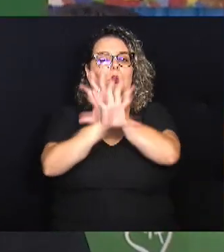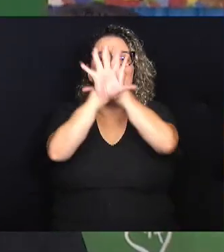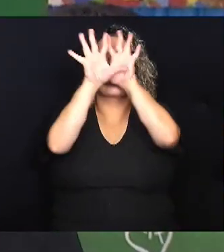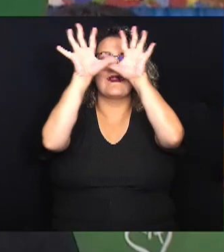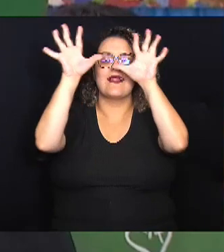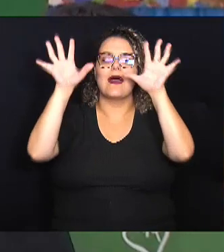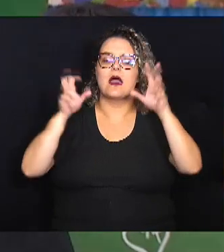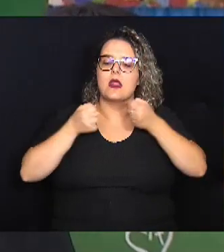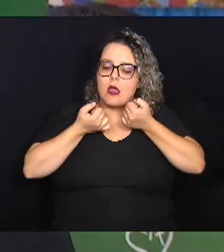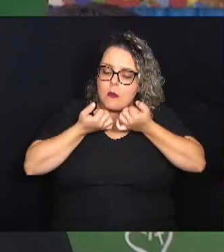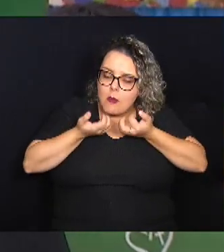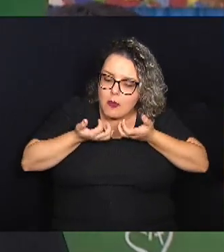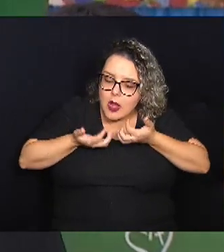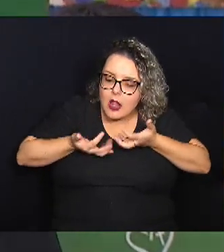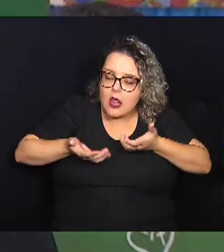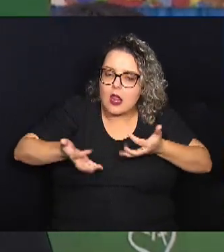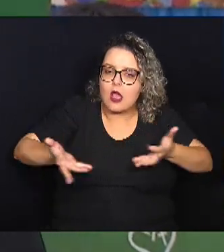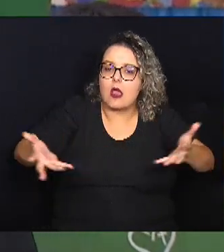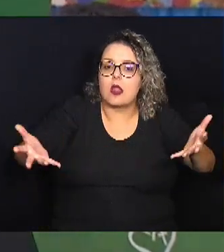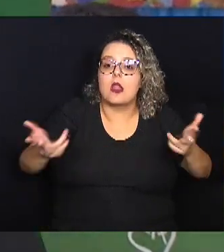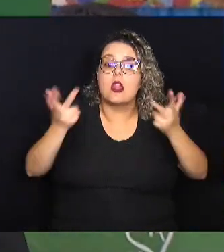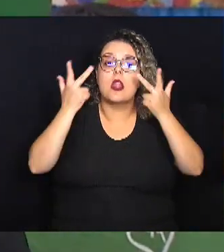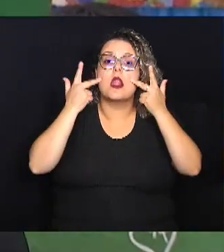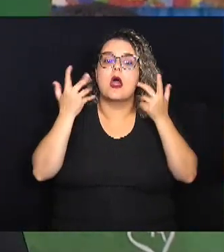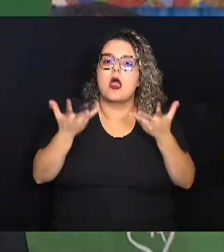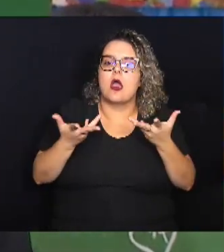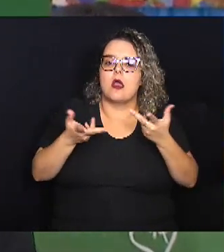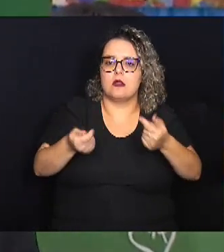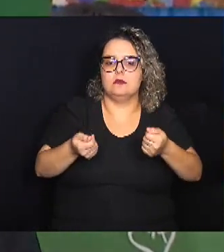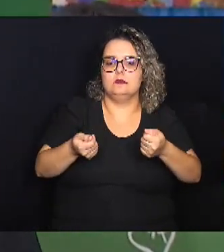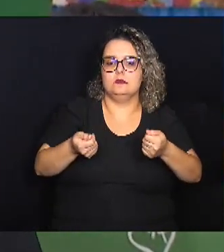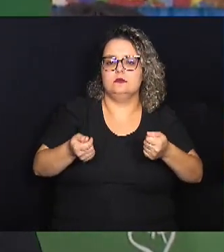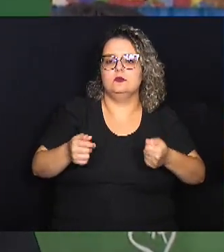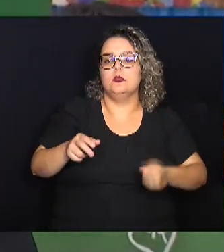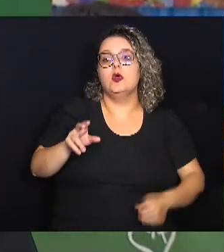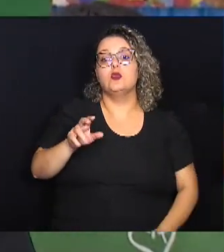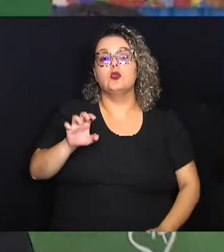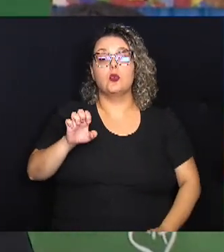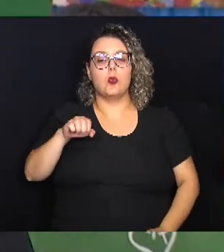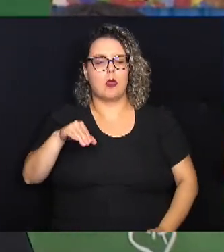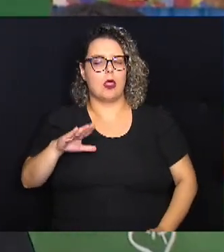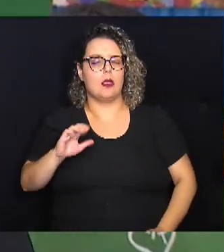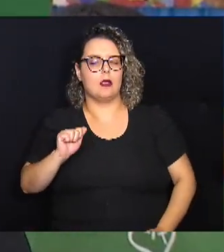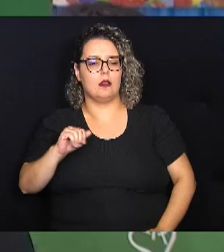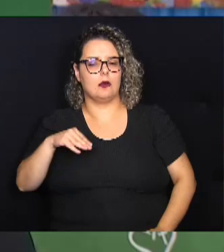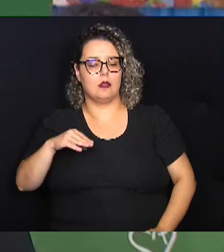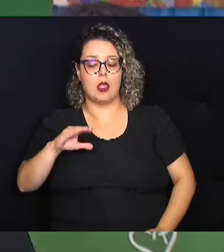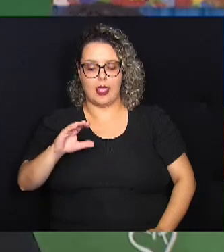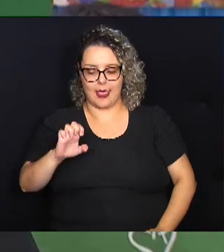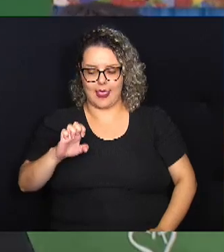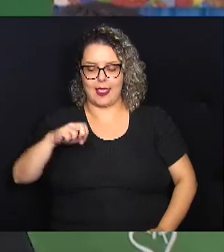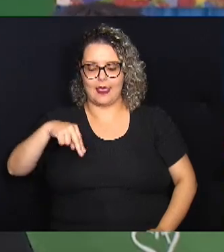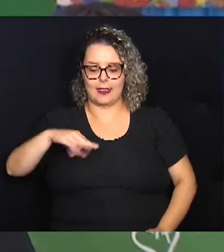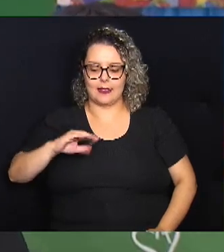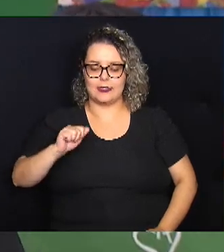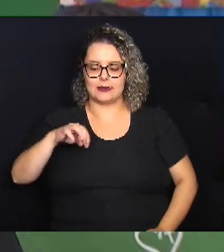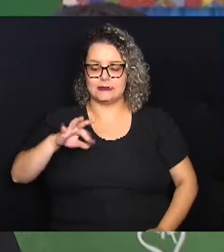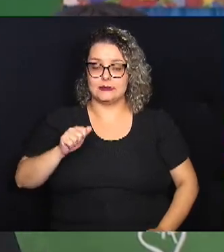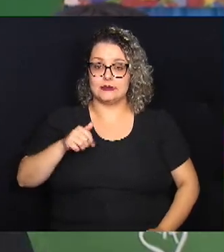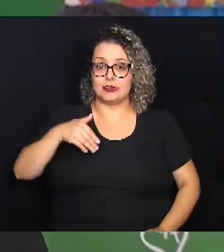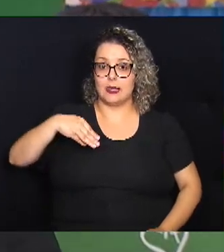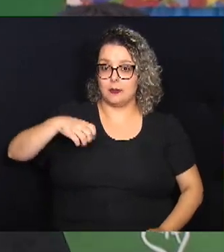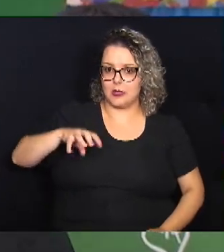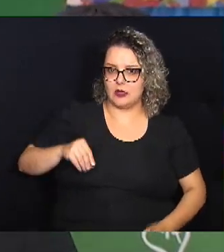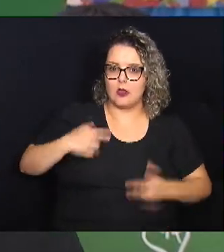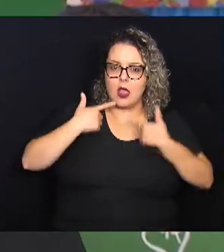flui de uma maneira maravilhosa através do encantamento. A linguagem das crianças é a